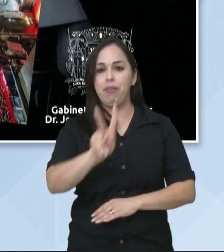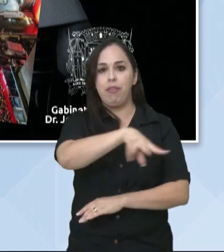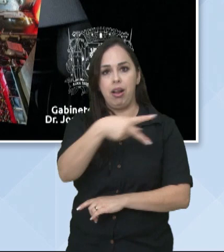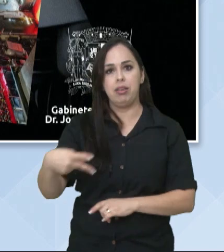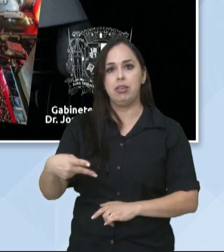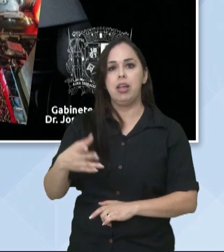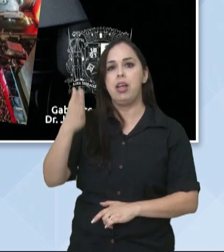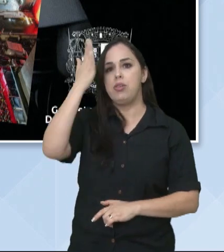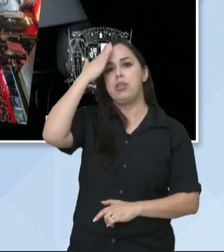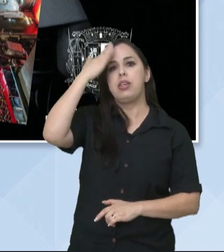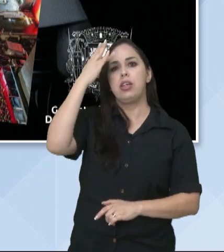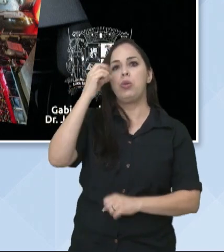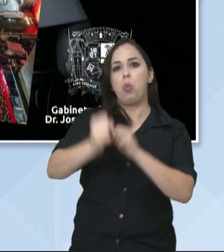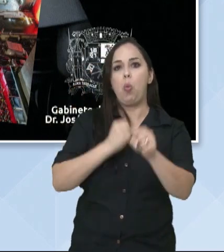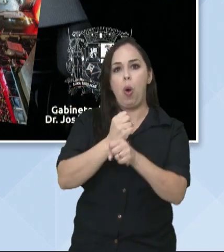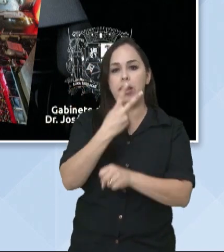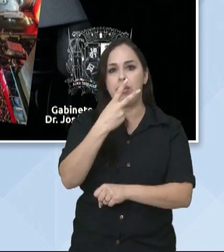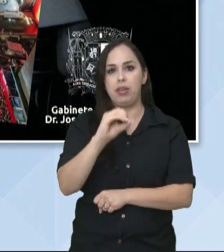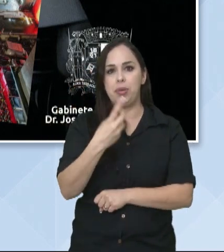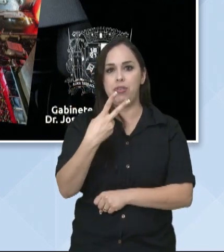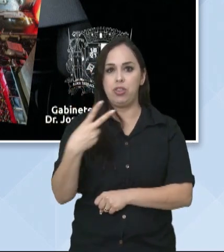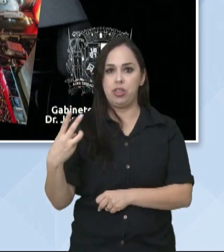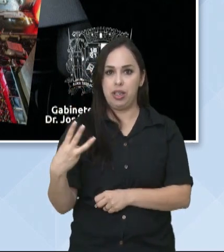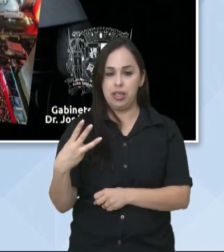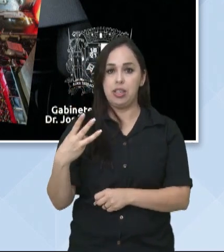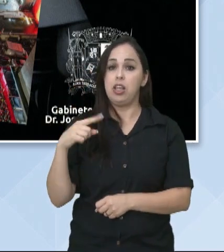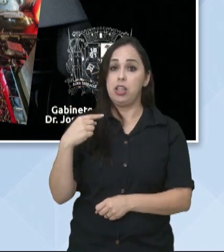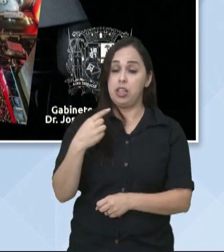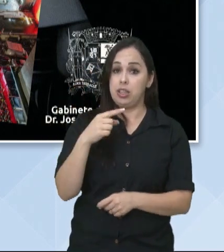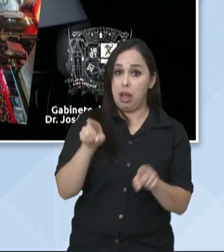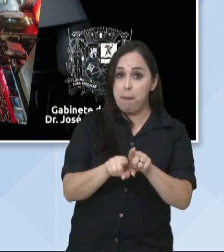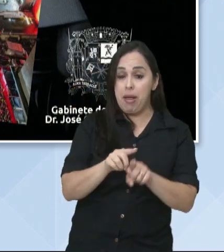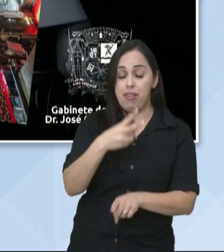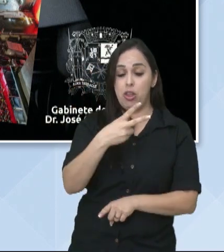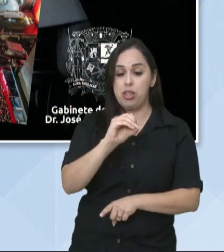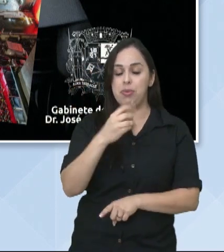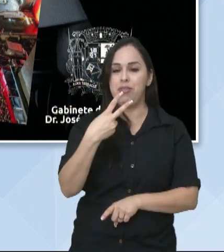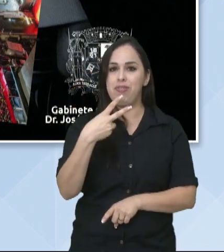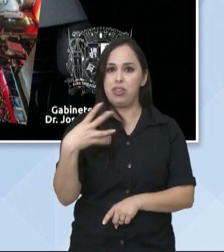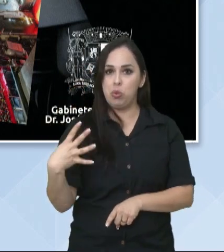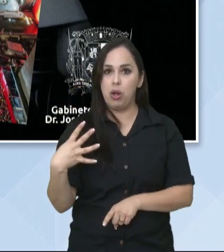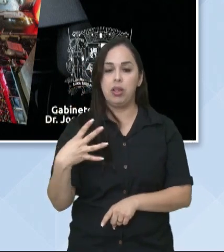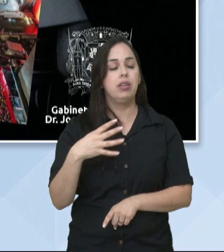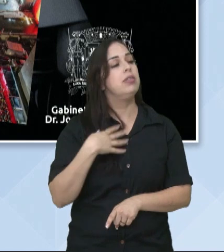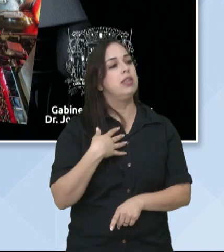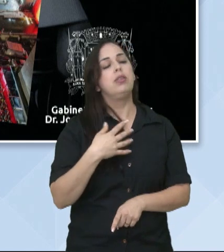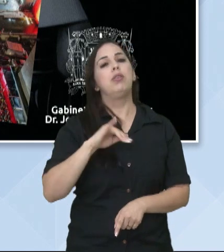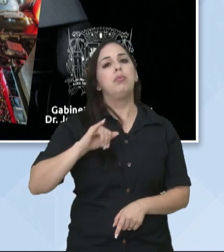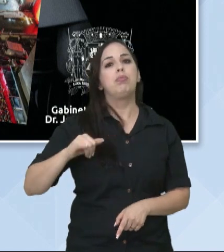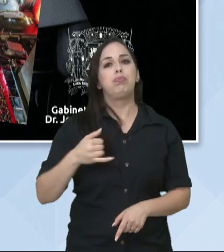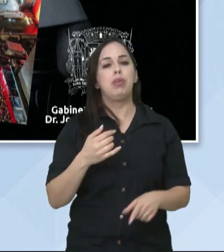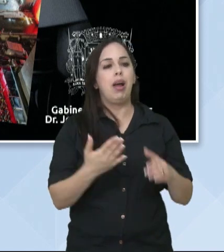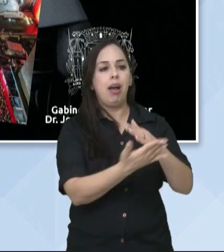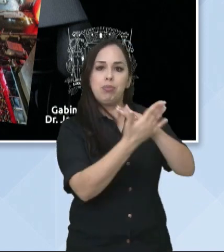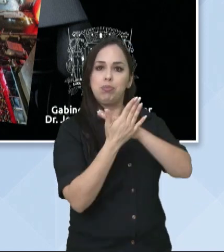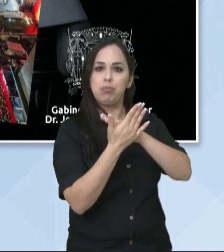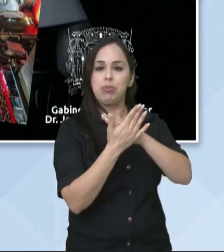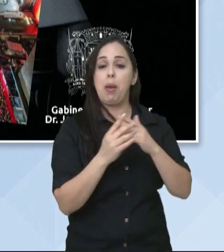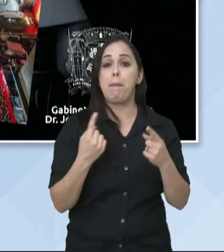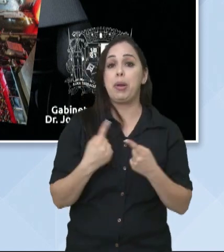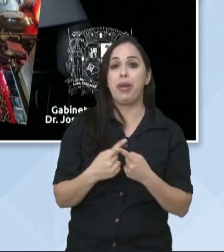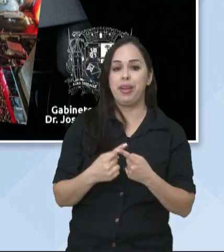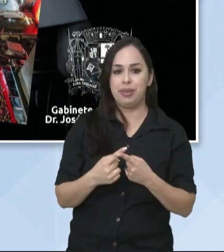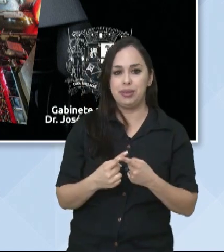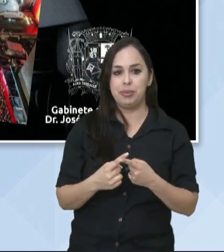que 2023, 2024, nós vamos ter reflexo dessa eleição em São José dos Campos, porque